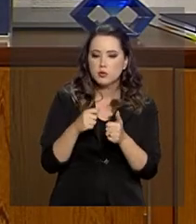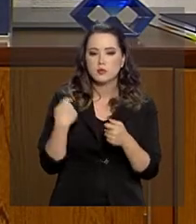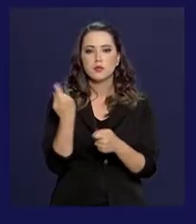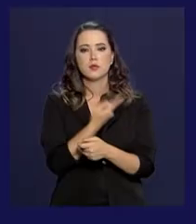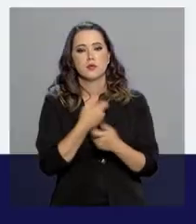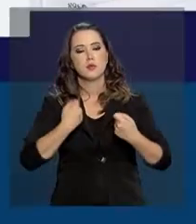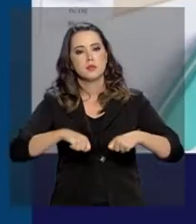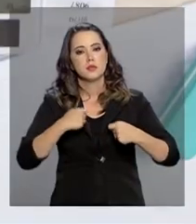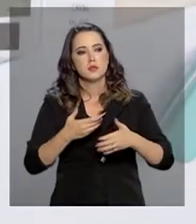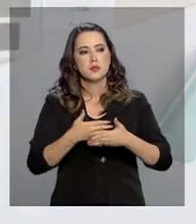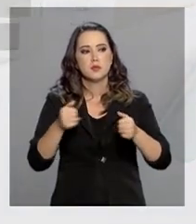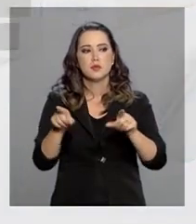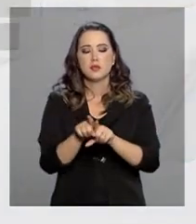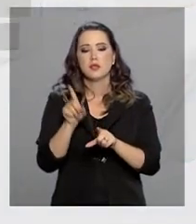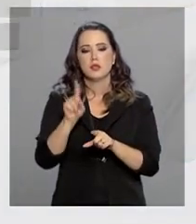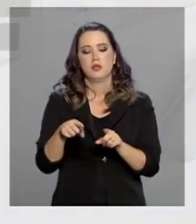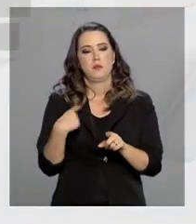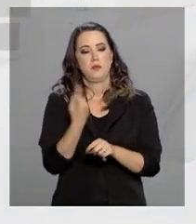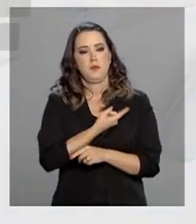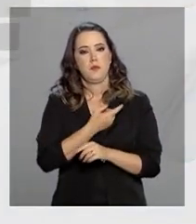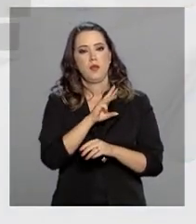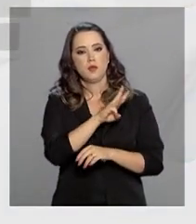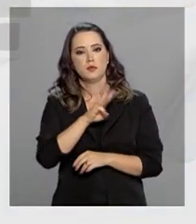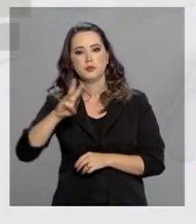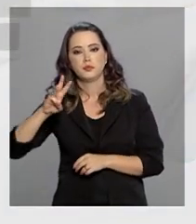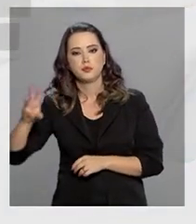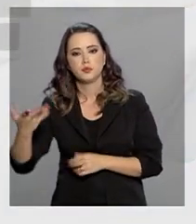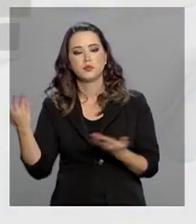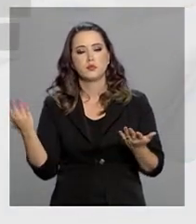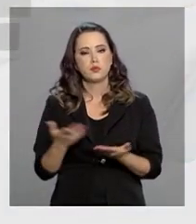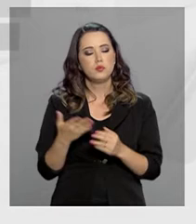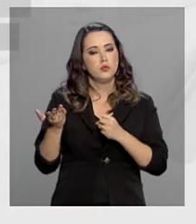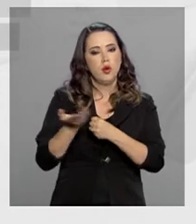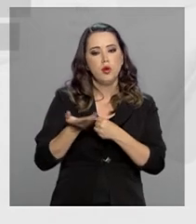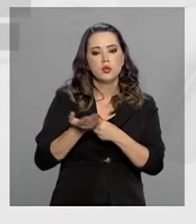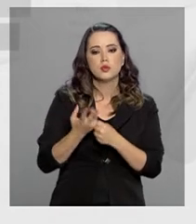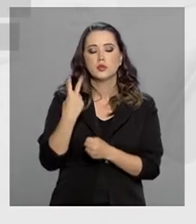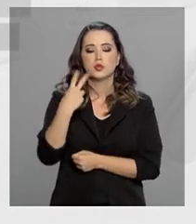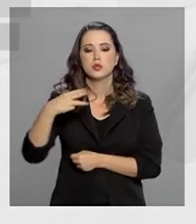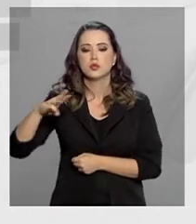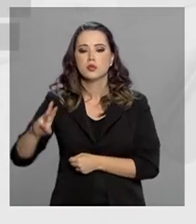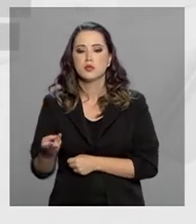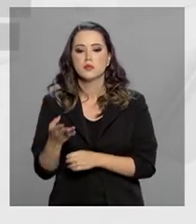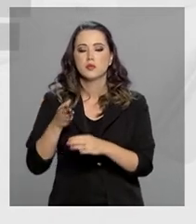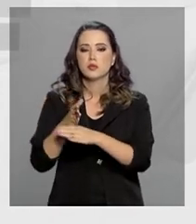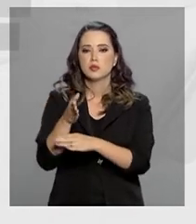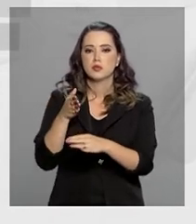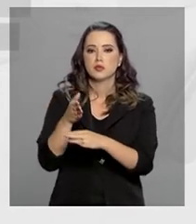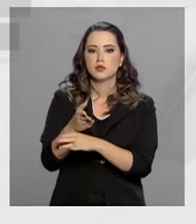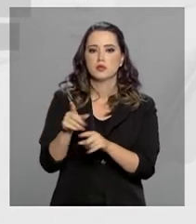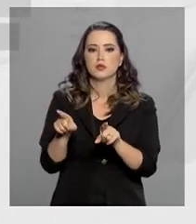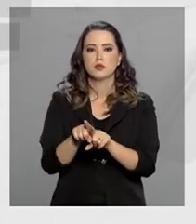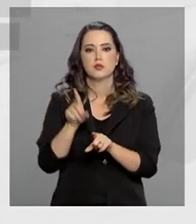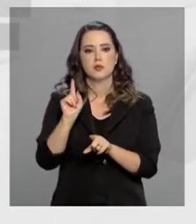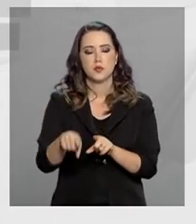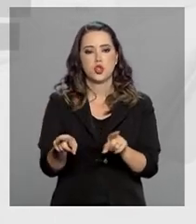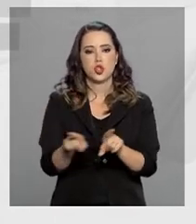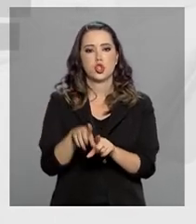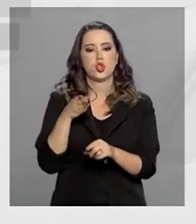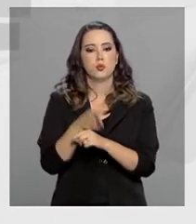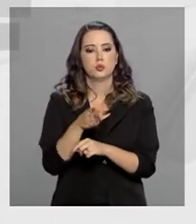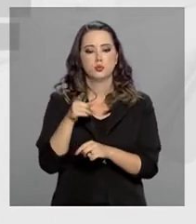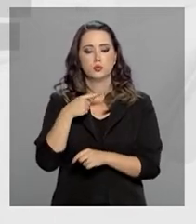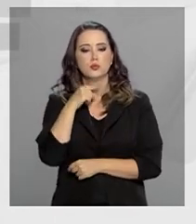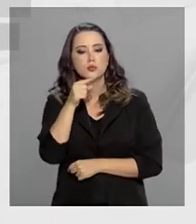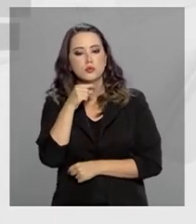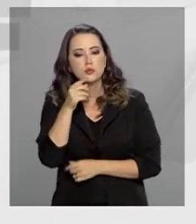país o portal do empreendedor tem hoje uma média de 2 milhões de acessos por mês ali é tirar dúvidas